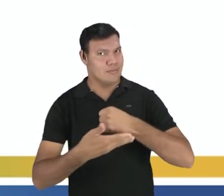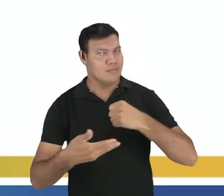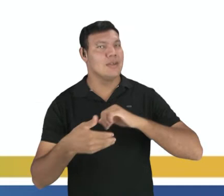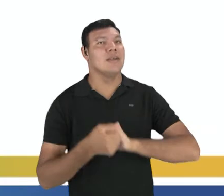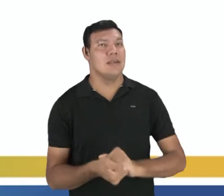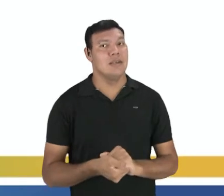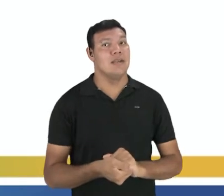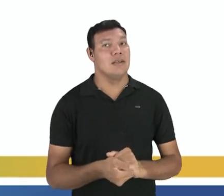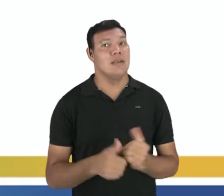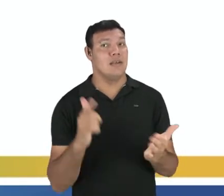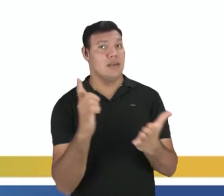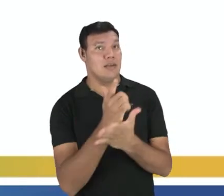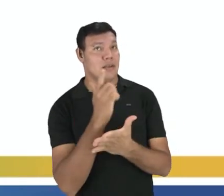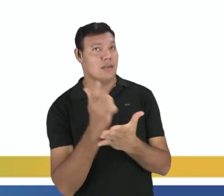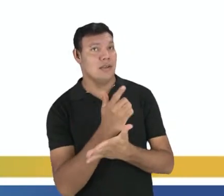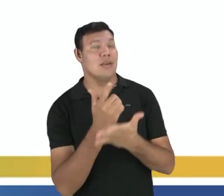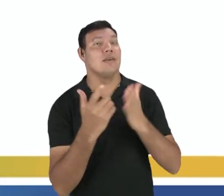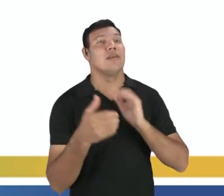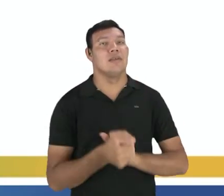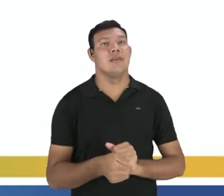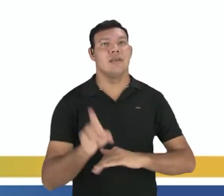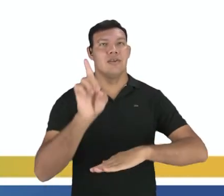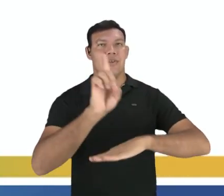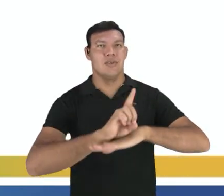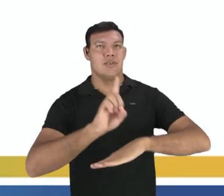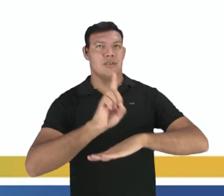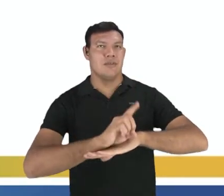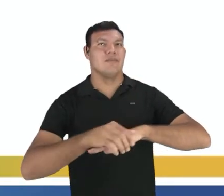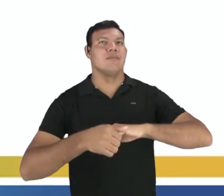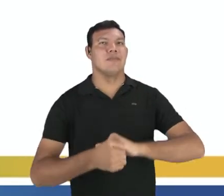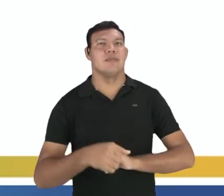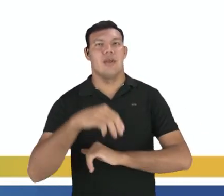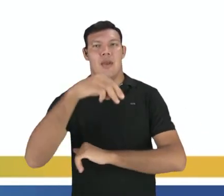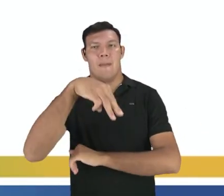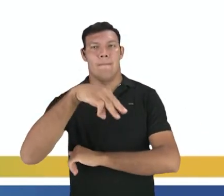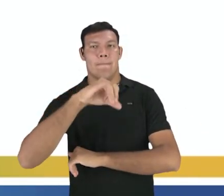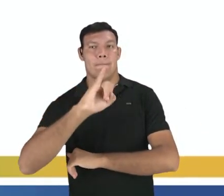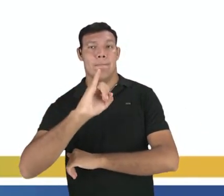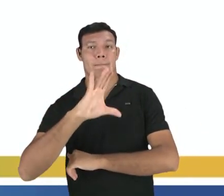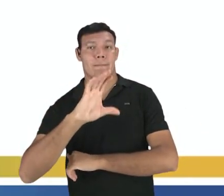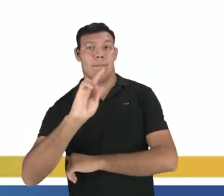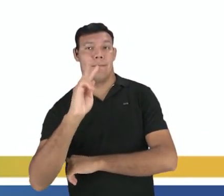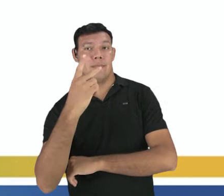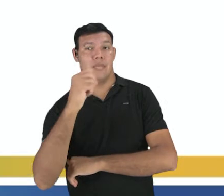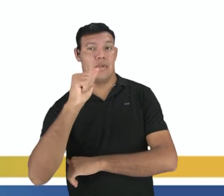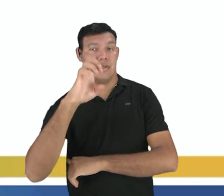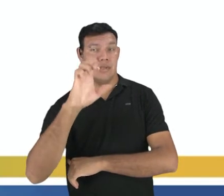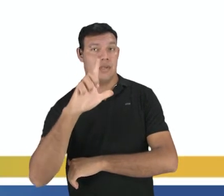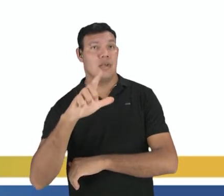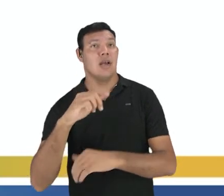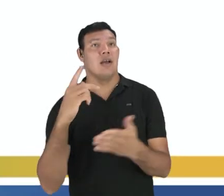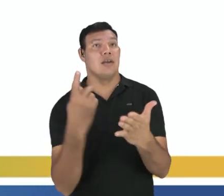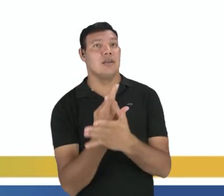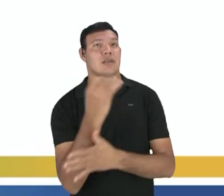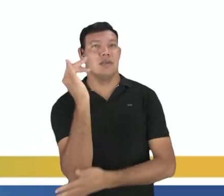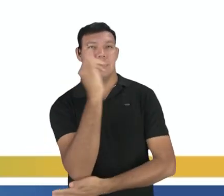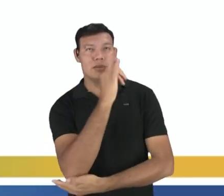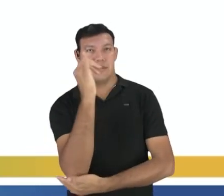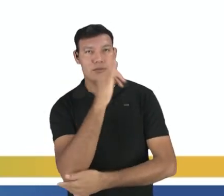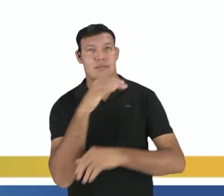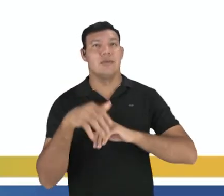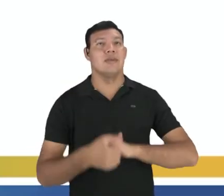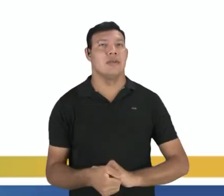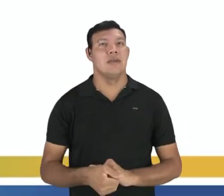nome, esse filme foi dirigido por Michael Hoffman. Essa comédia se passa na Itália, onde Hérmia, filha